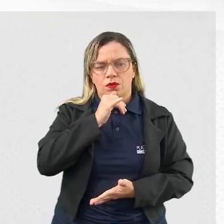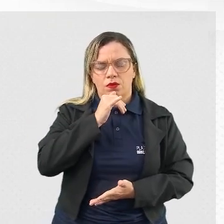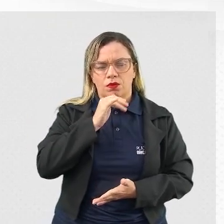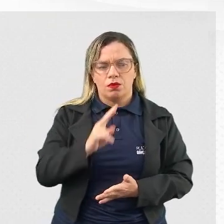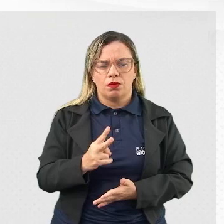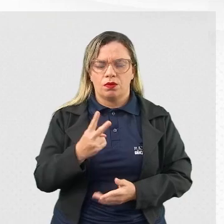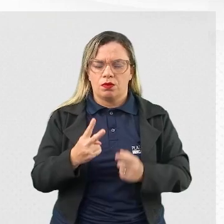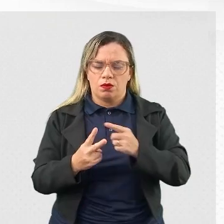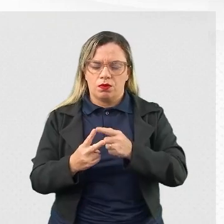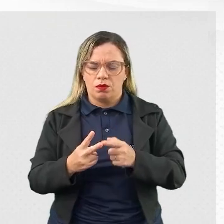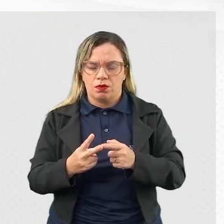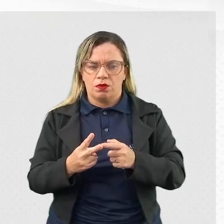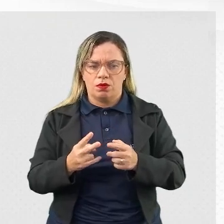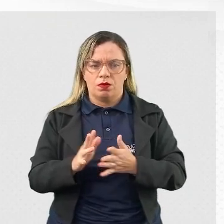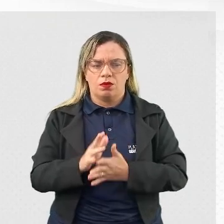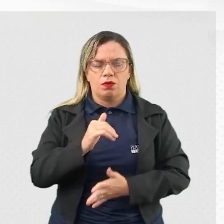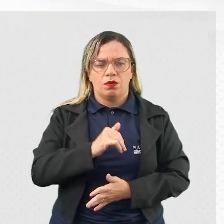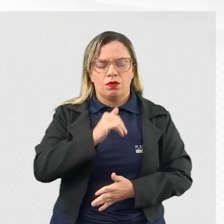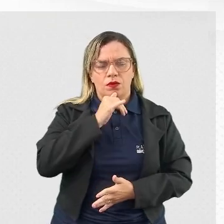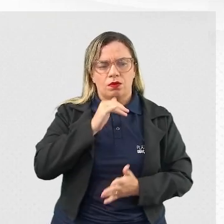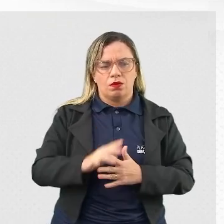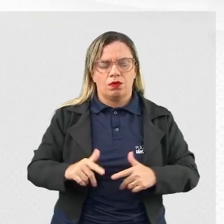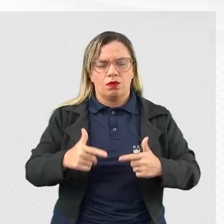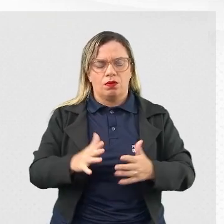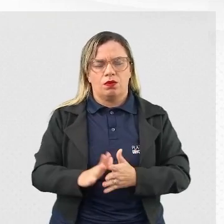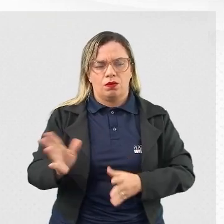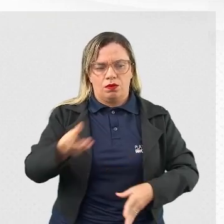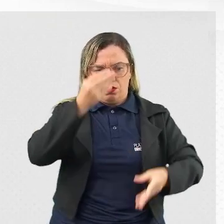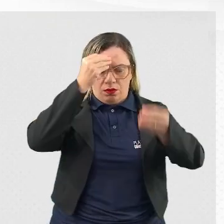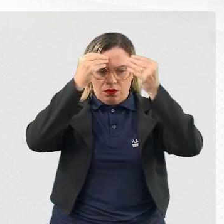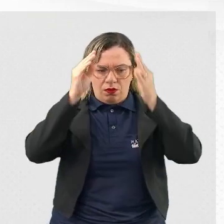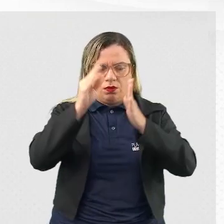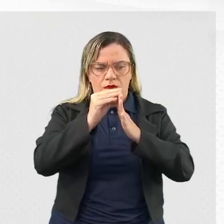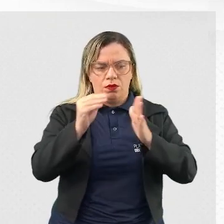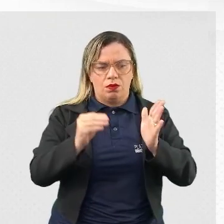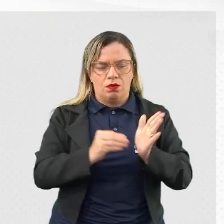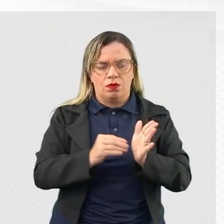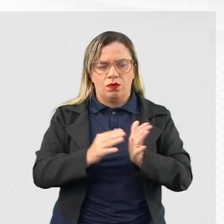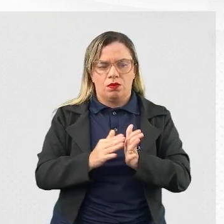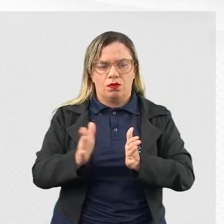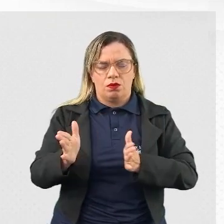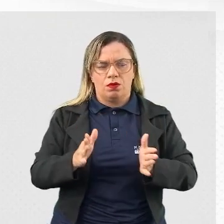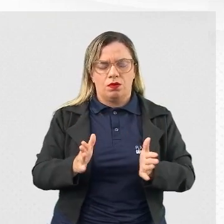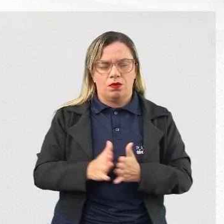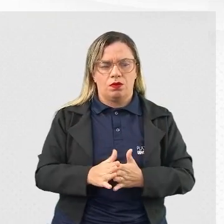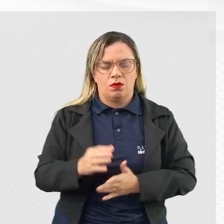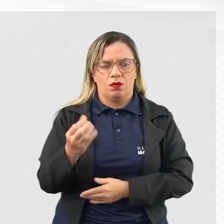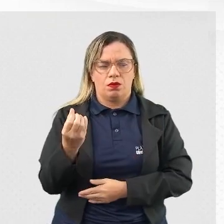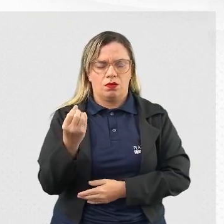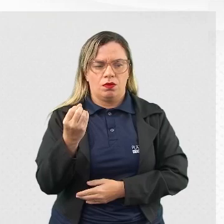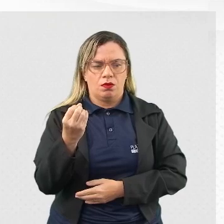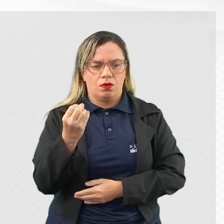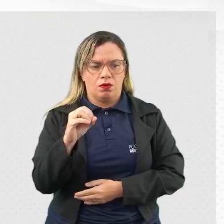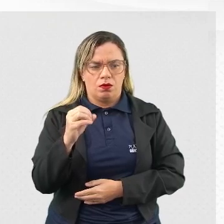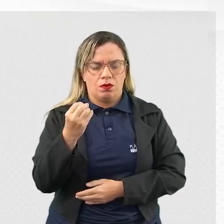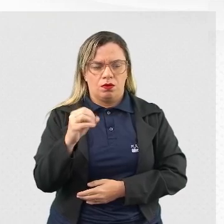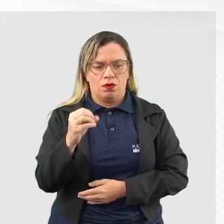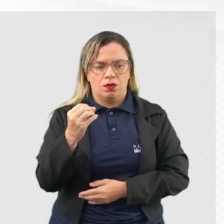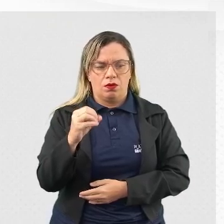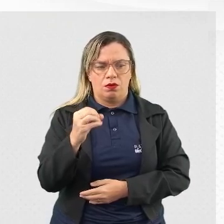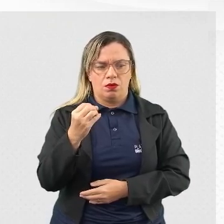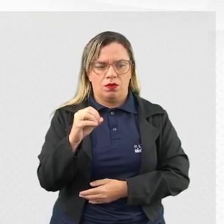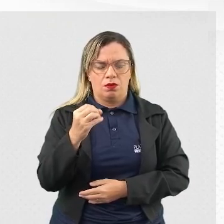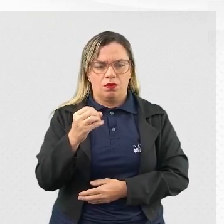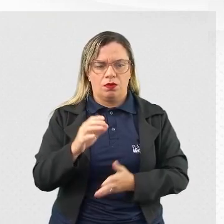aí para tentar fixar o conteúdo. Período de rotação da Terra, o tempo que a Terra gasta para dar uma